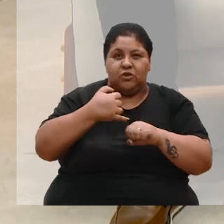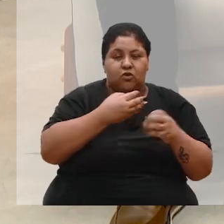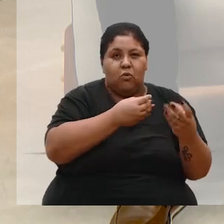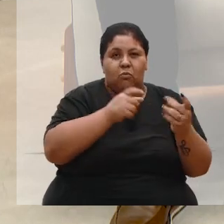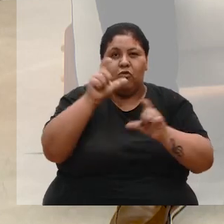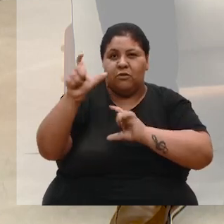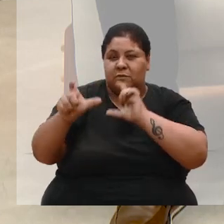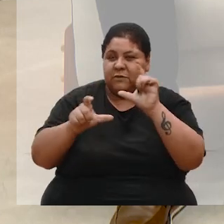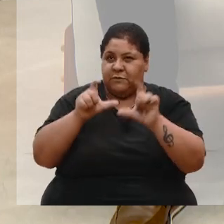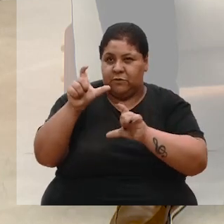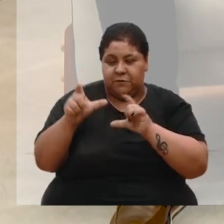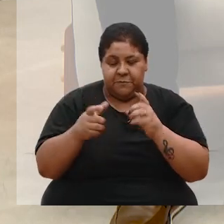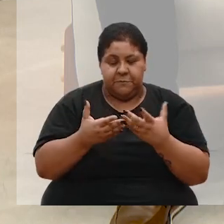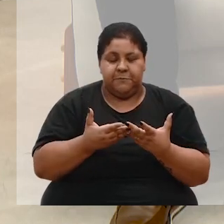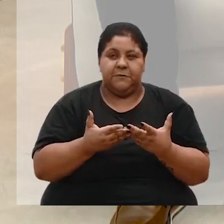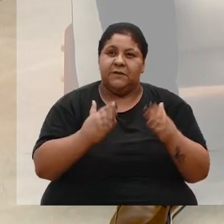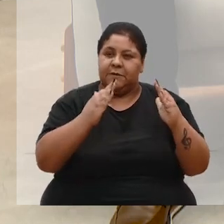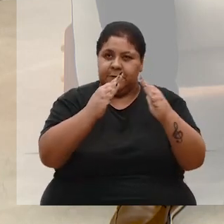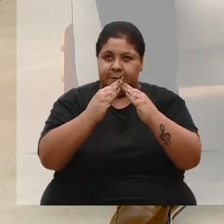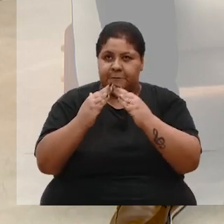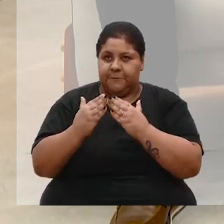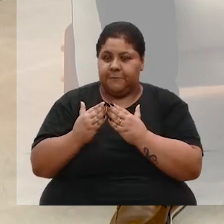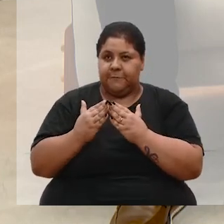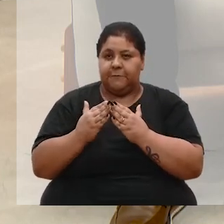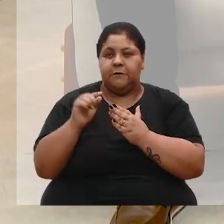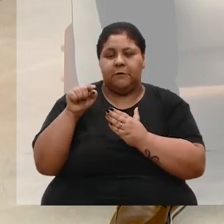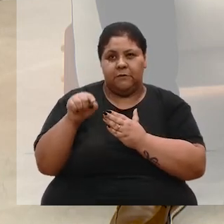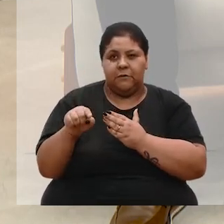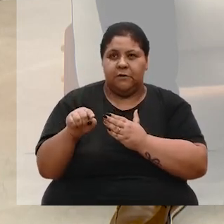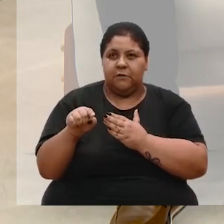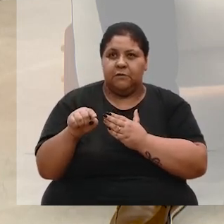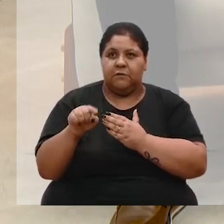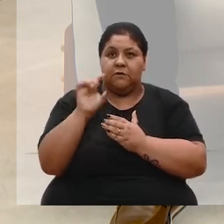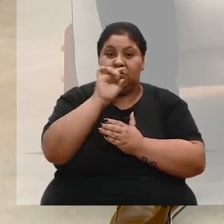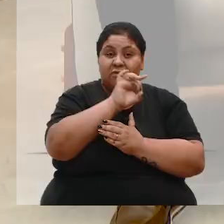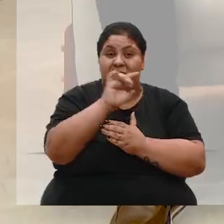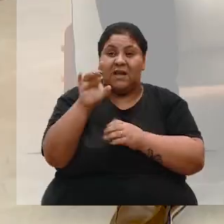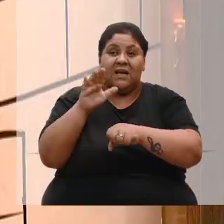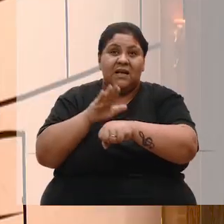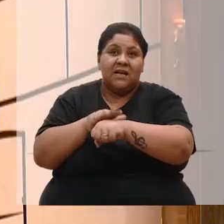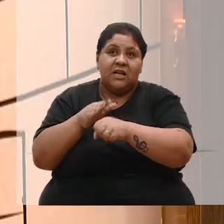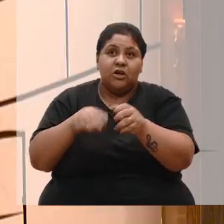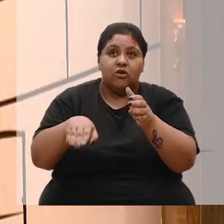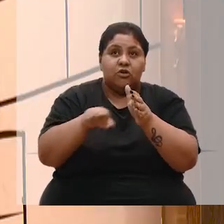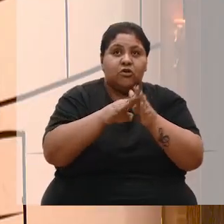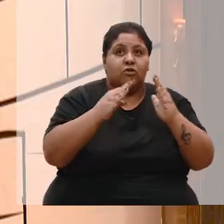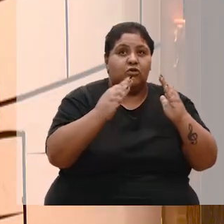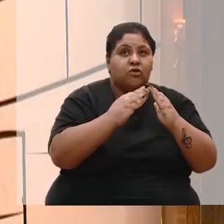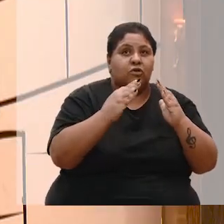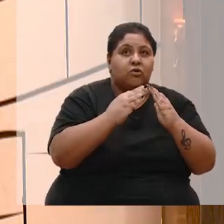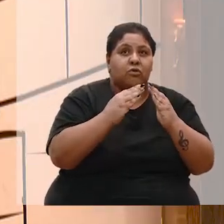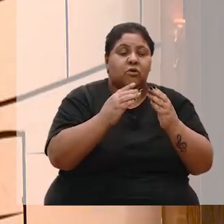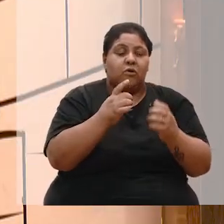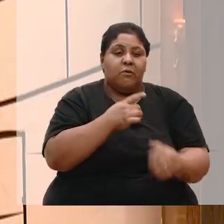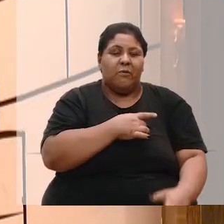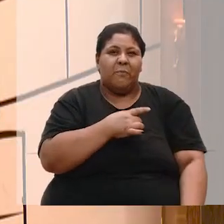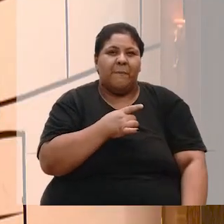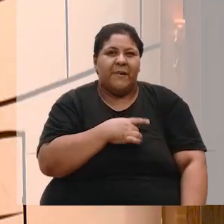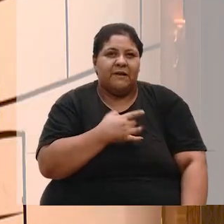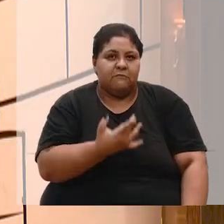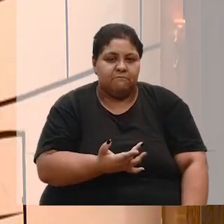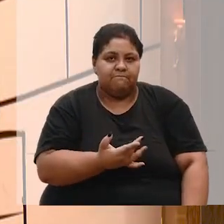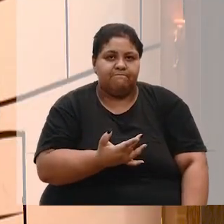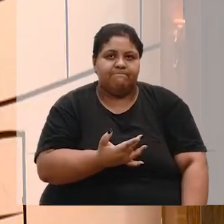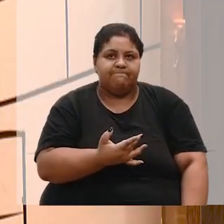incentivo popular. E com isso, cada momento eu chegava em casa com uma angústia, com a dor no peito.